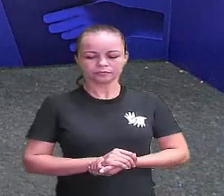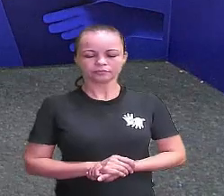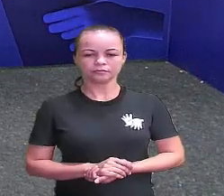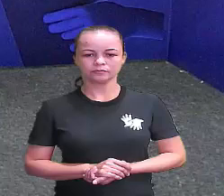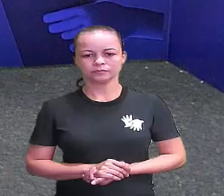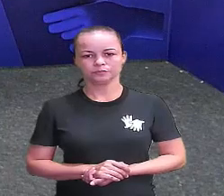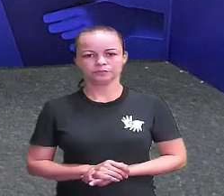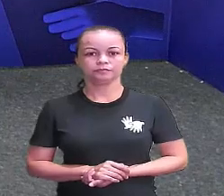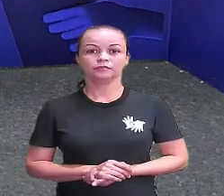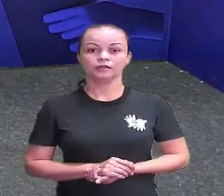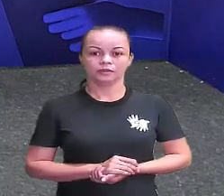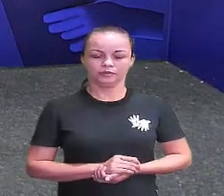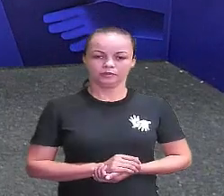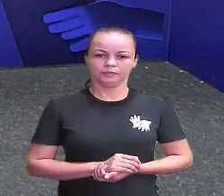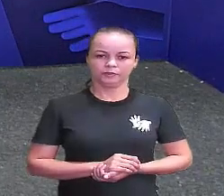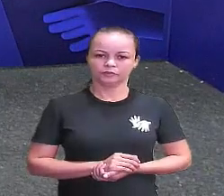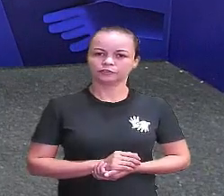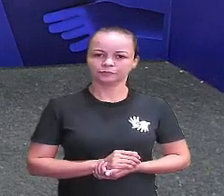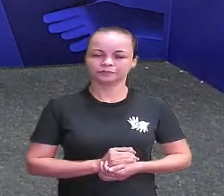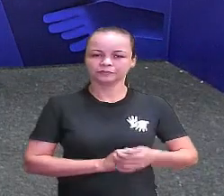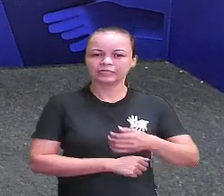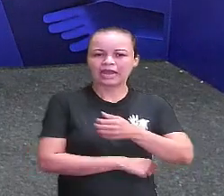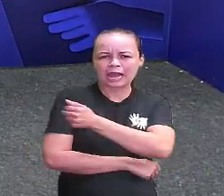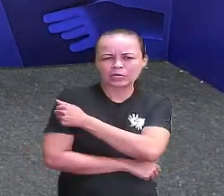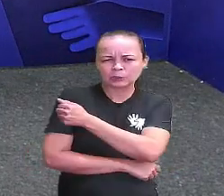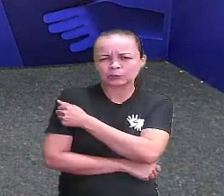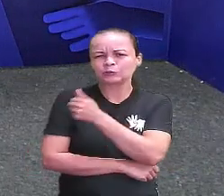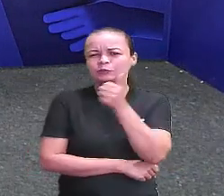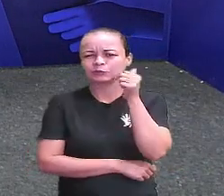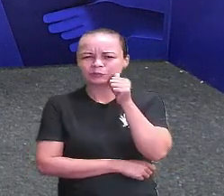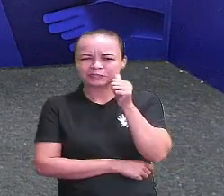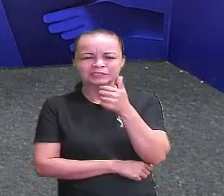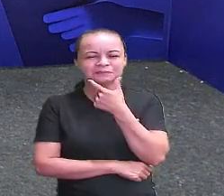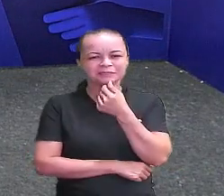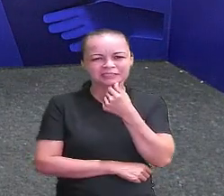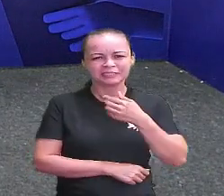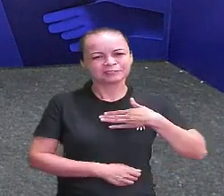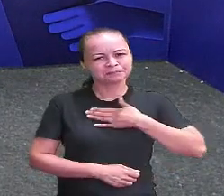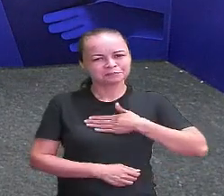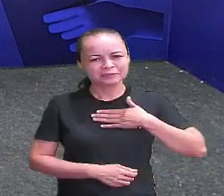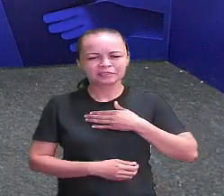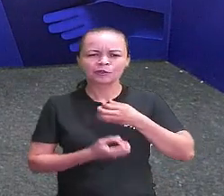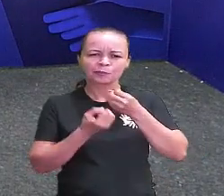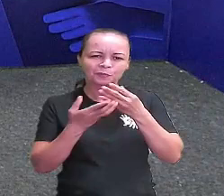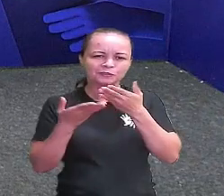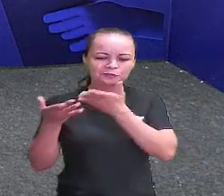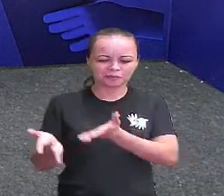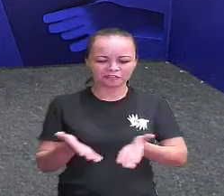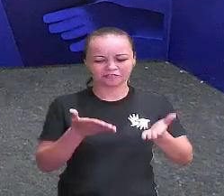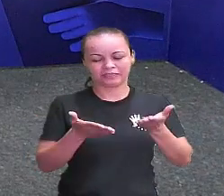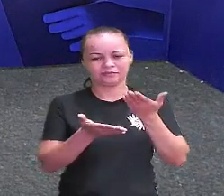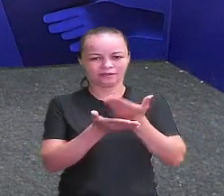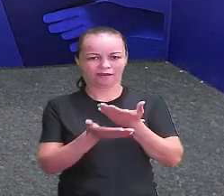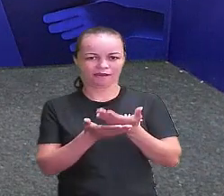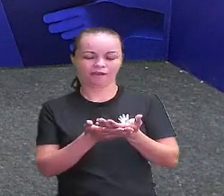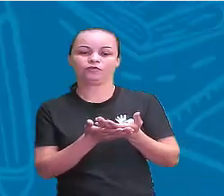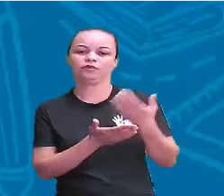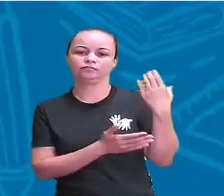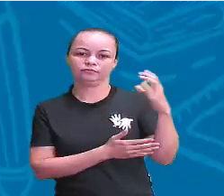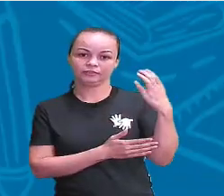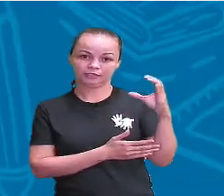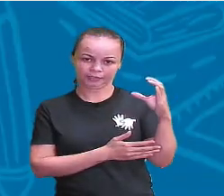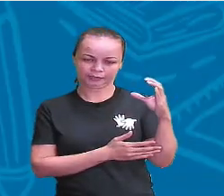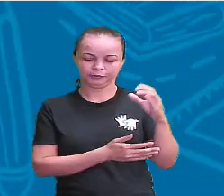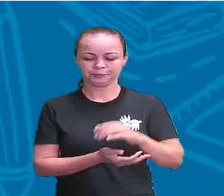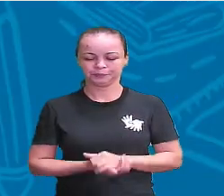Meus queridos alunos, minhas queridas alunas, sejam todos bem-vindos e bem-vindas a mais uma aula de Ciências da Natureza. Nessa